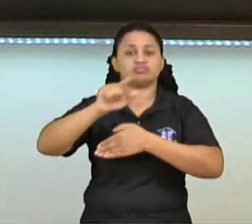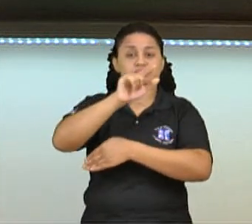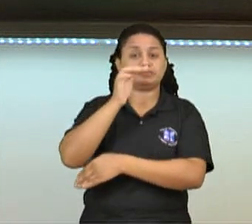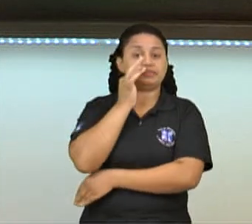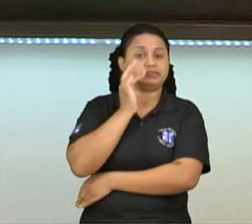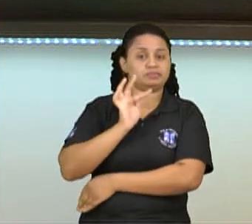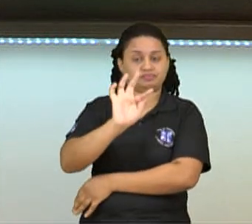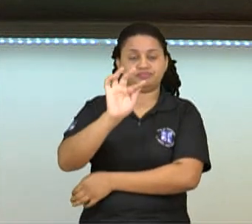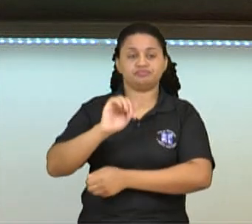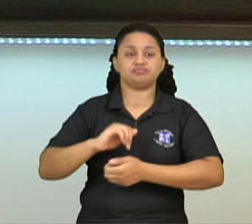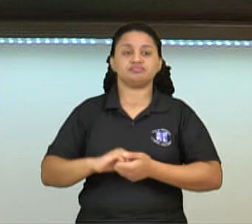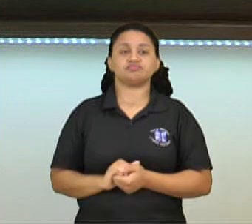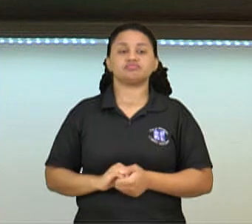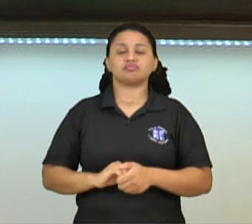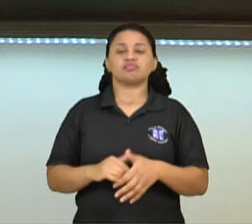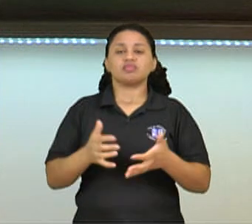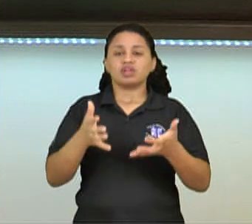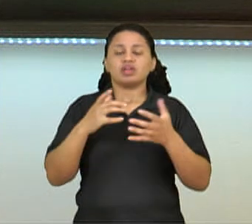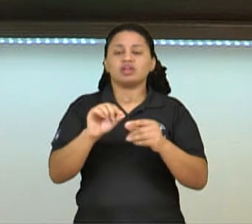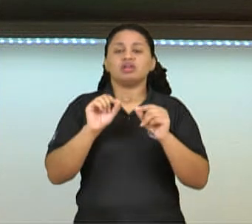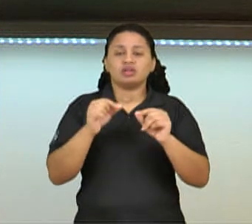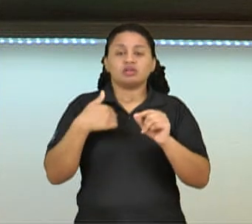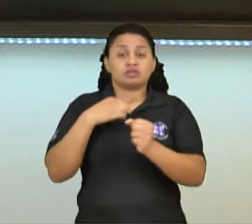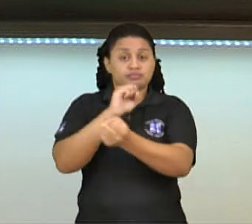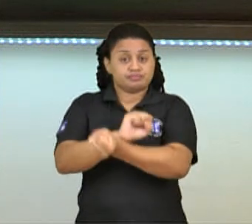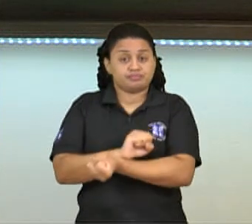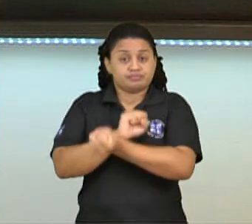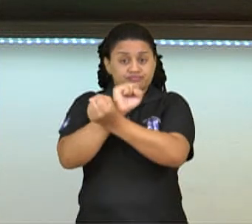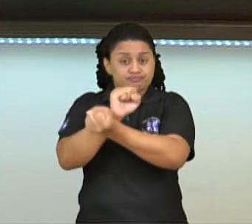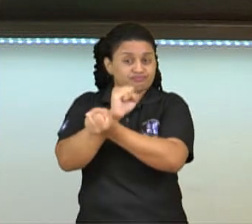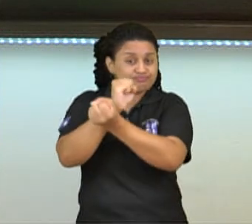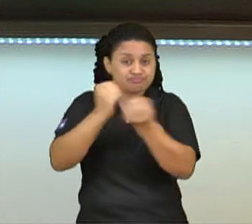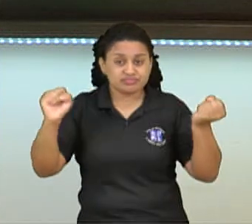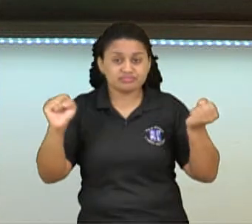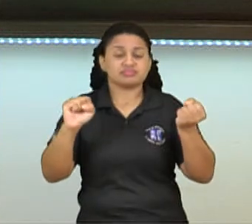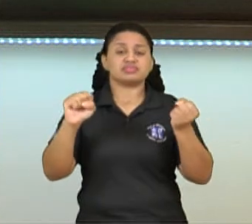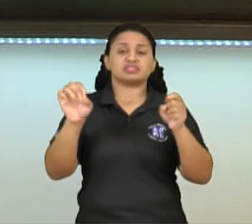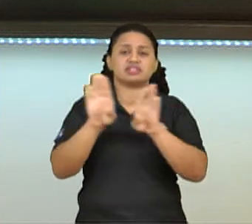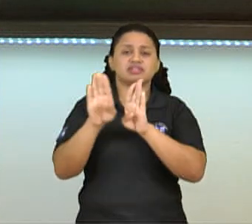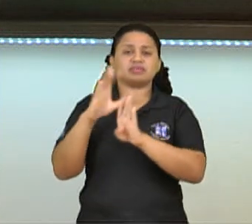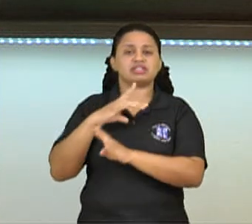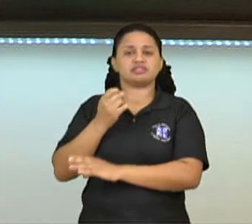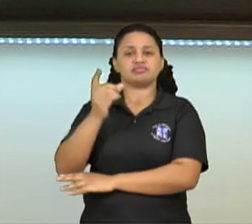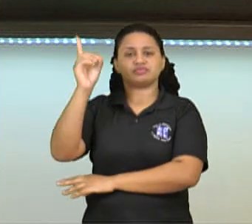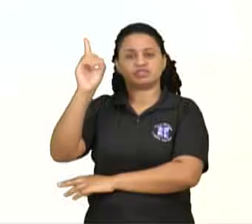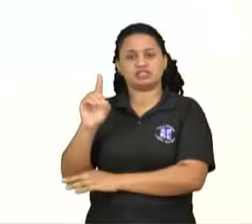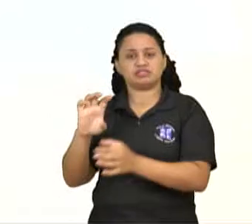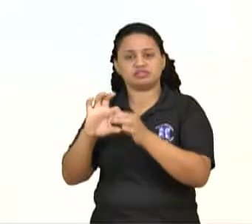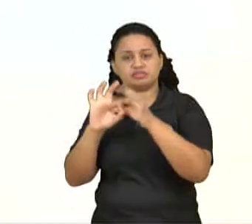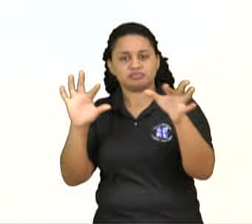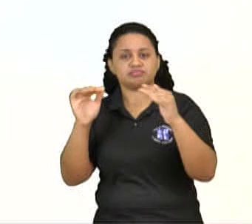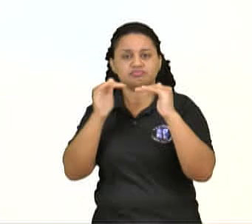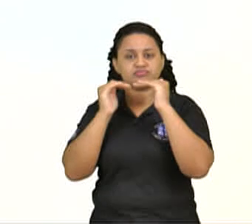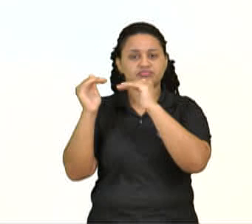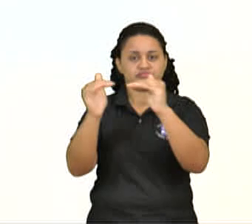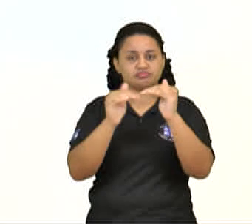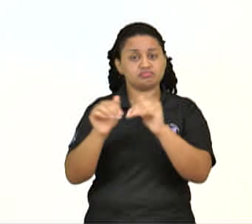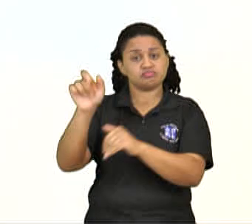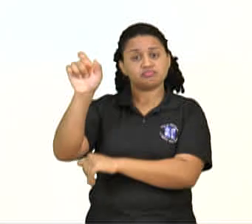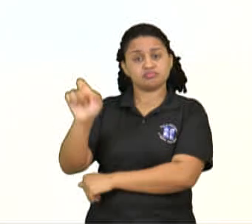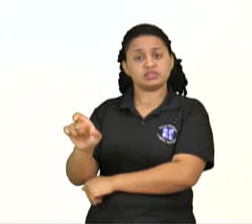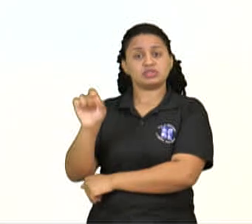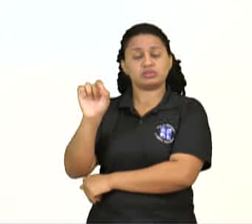França, buscando a abolição da escravidão e direitos de liberdade e igualdade, Louverture ele